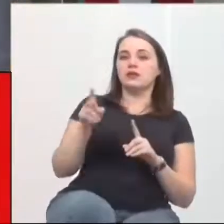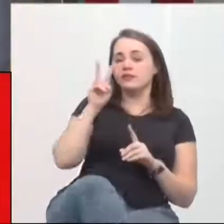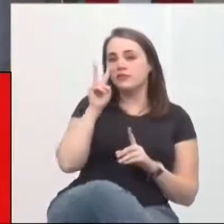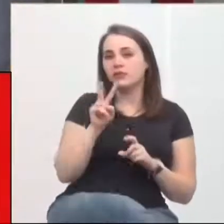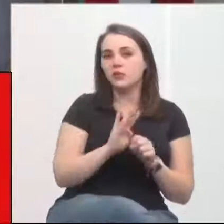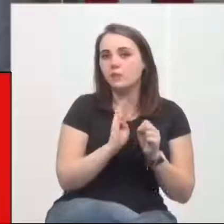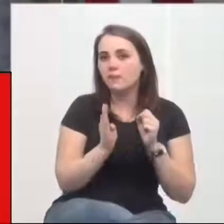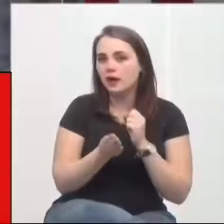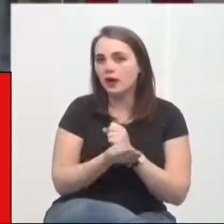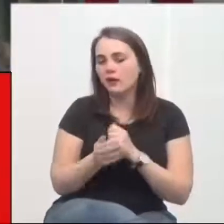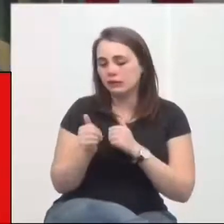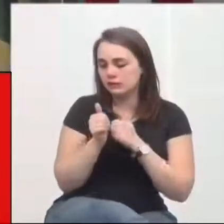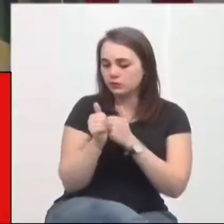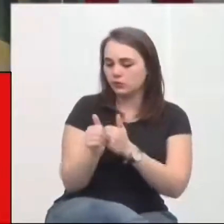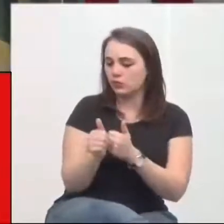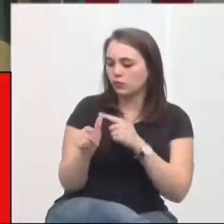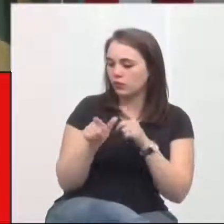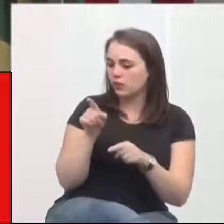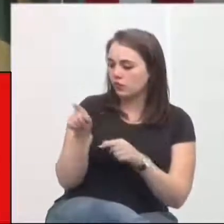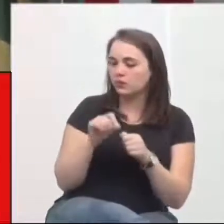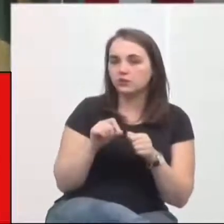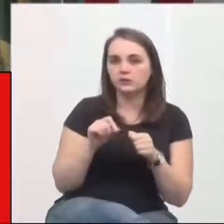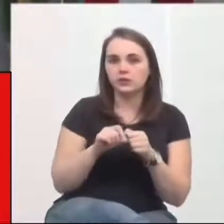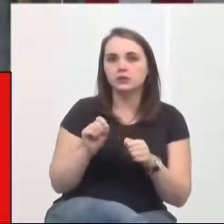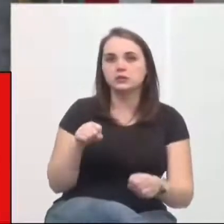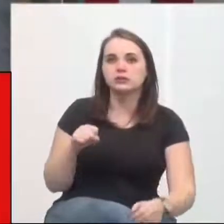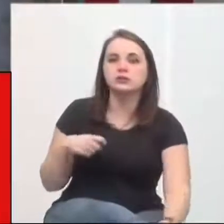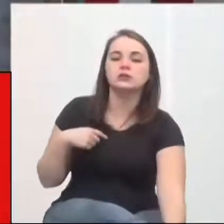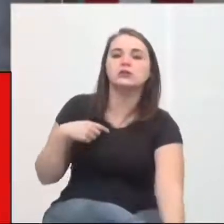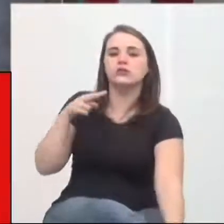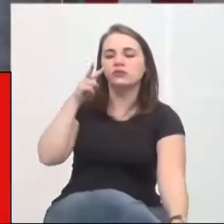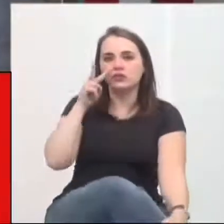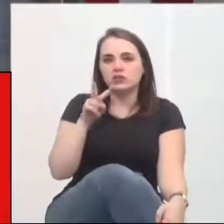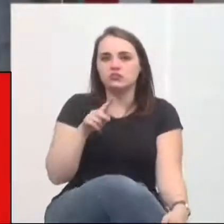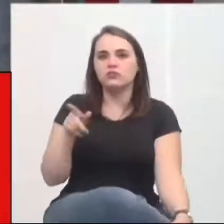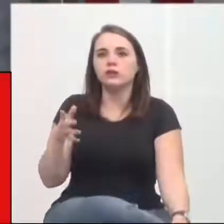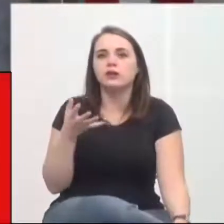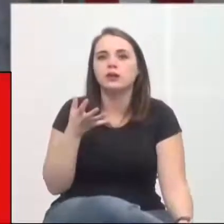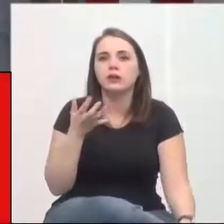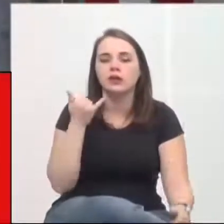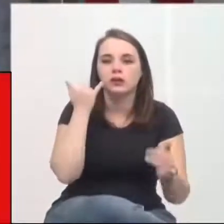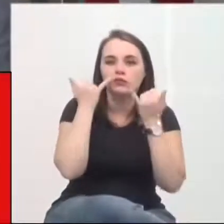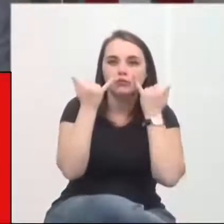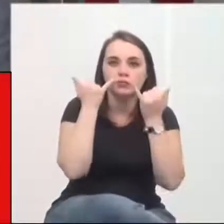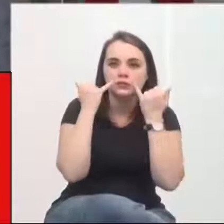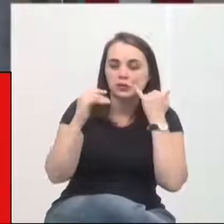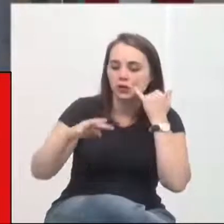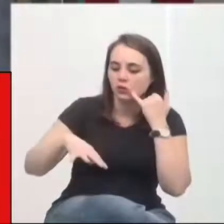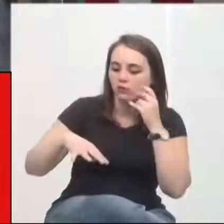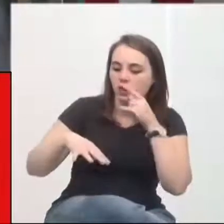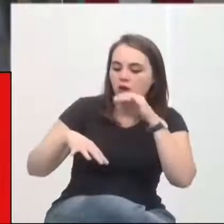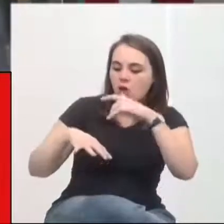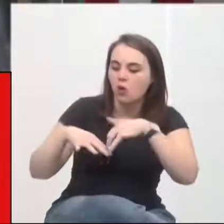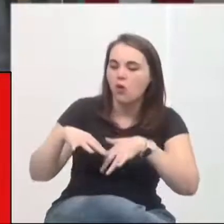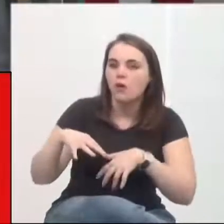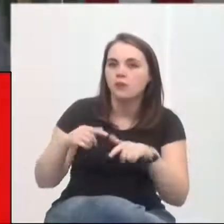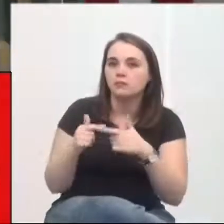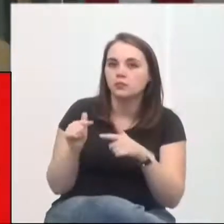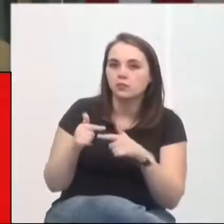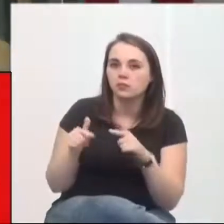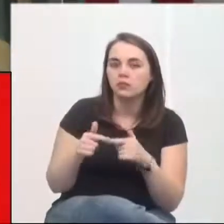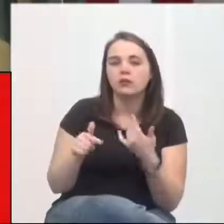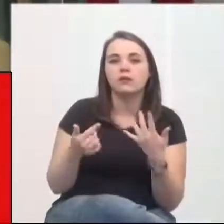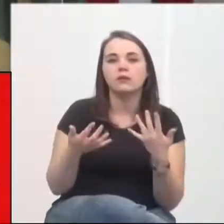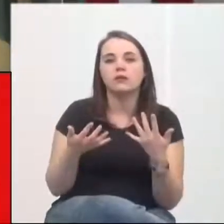tenho acompanhado o trabalho que o Viola faz. Ele tem buscado muitas informações sobre boca de lobo, um monte de danificados,